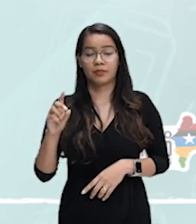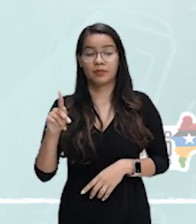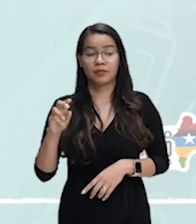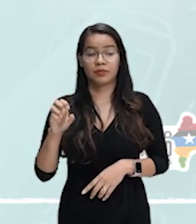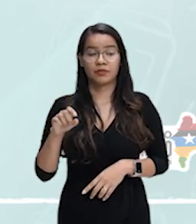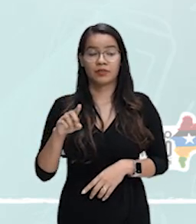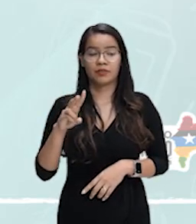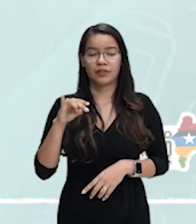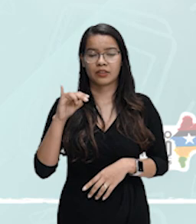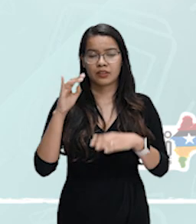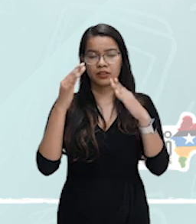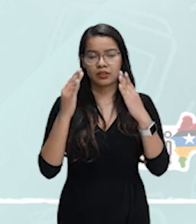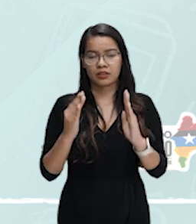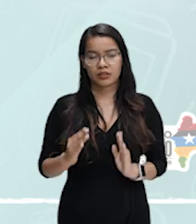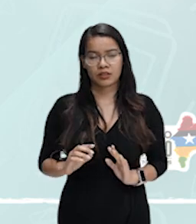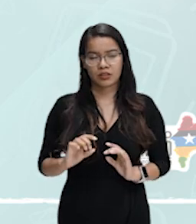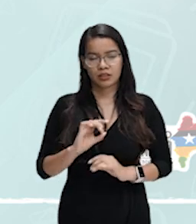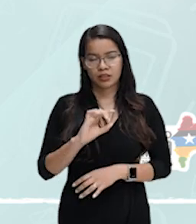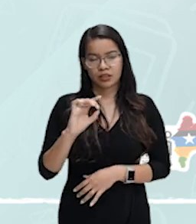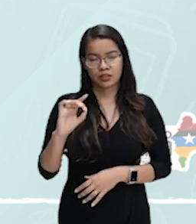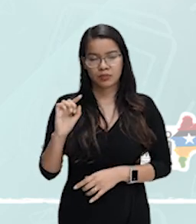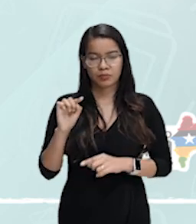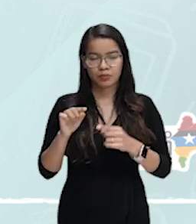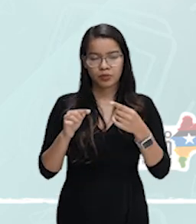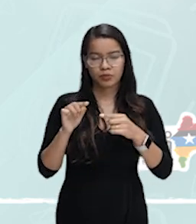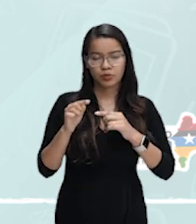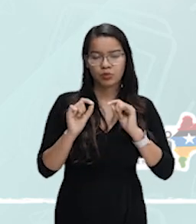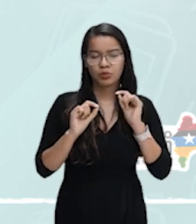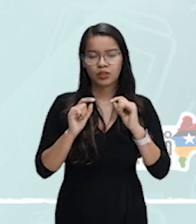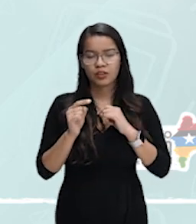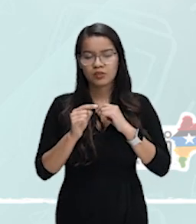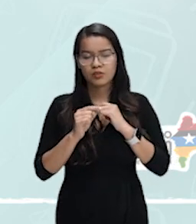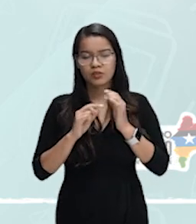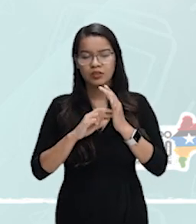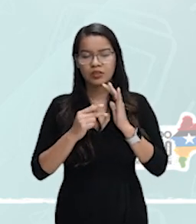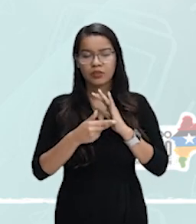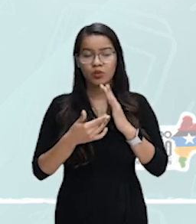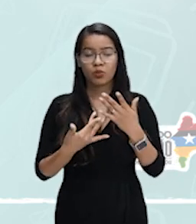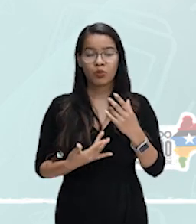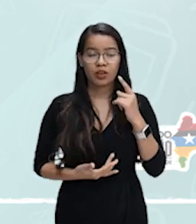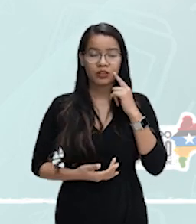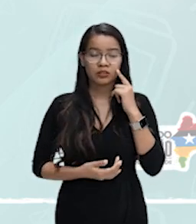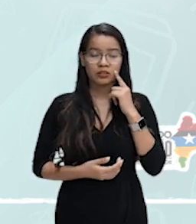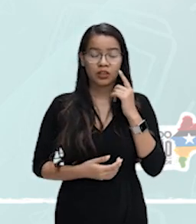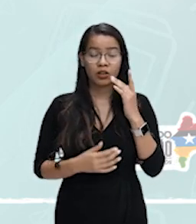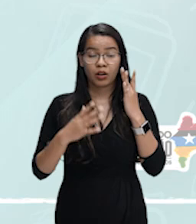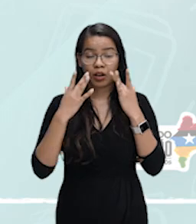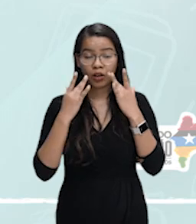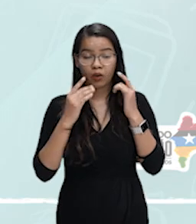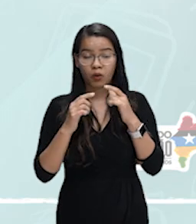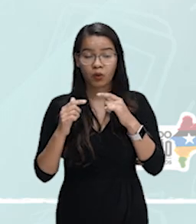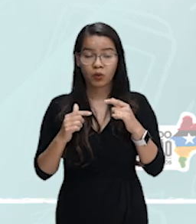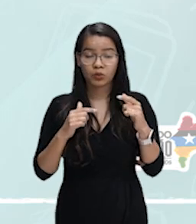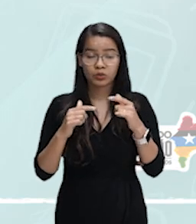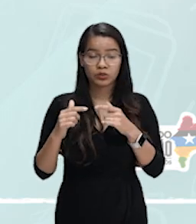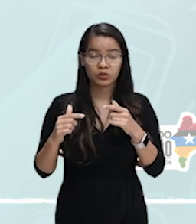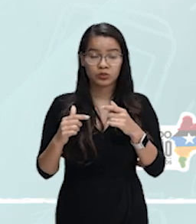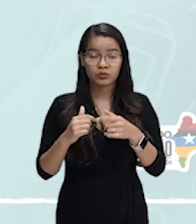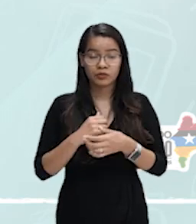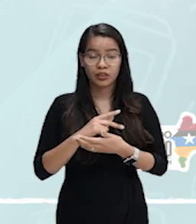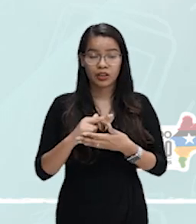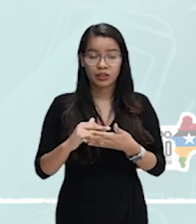ponto por ponto e questionar o que isso significa, qual era a ideia do artista, onde ele coloca uma série de